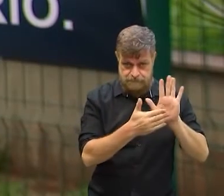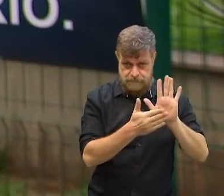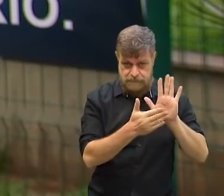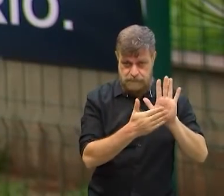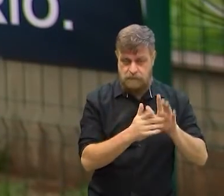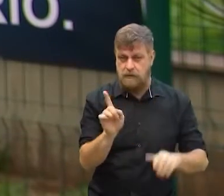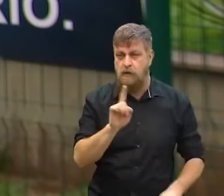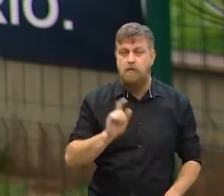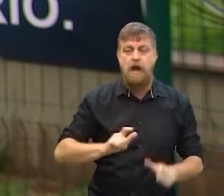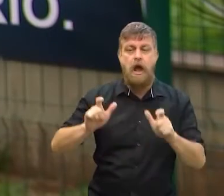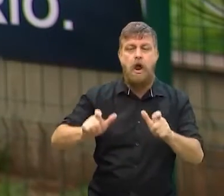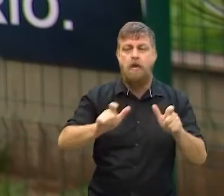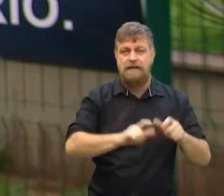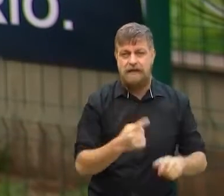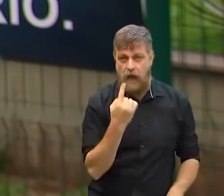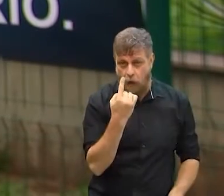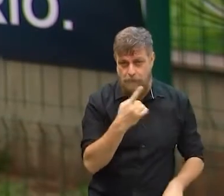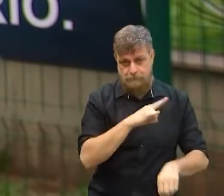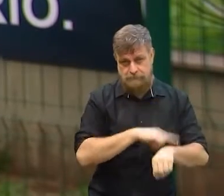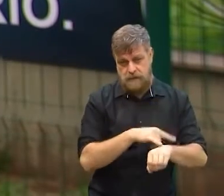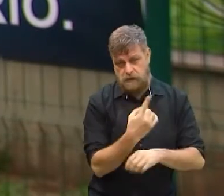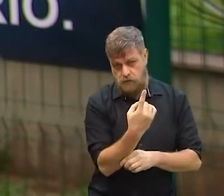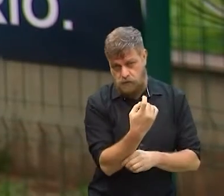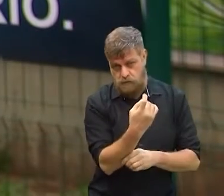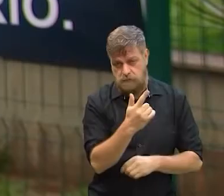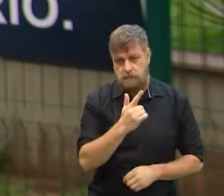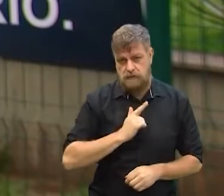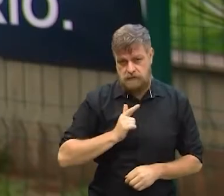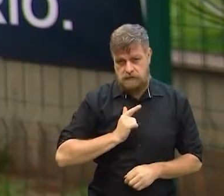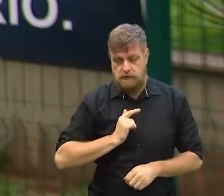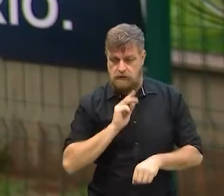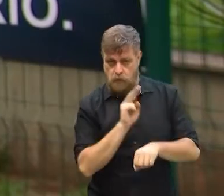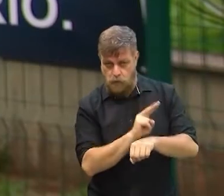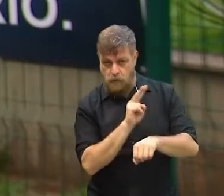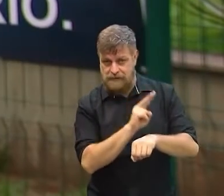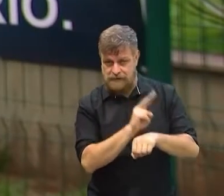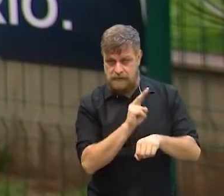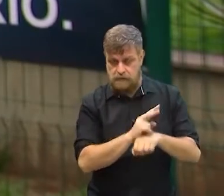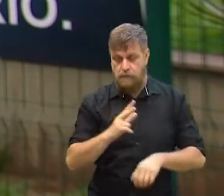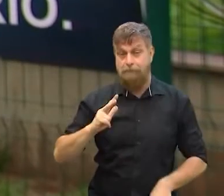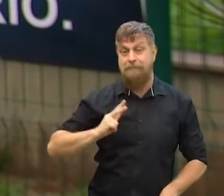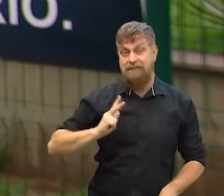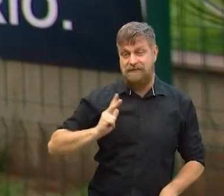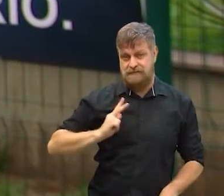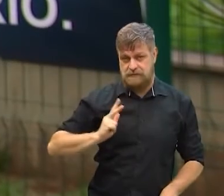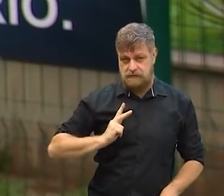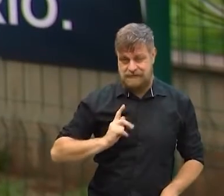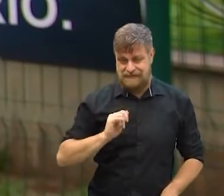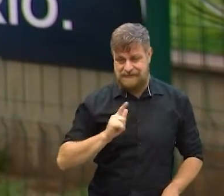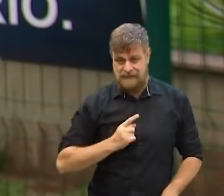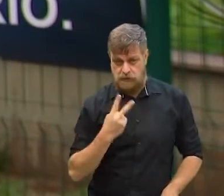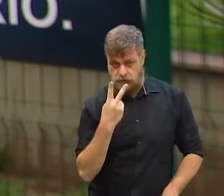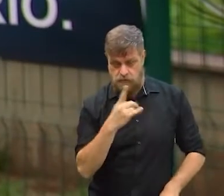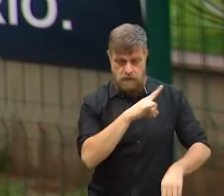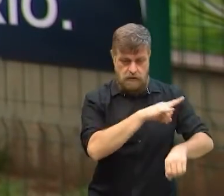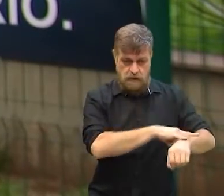se aplica em locais onde haja um único banheiro, desde que guardadas as condições de privacidade. Caso haja